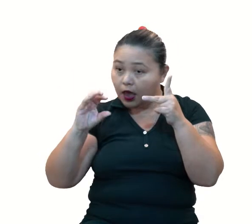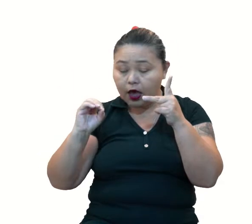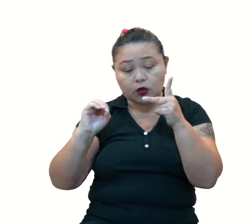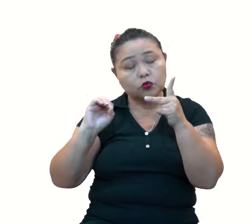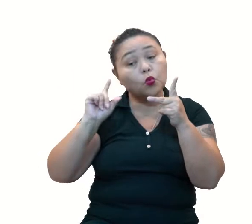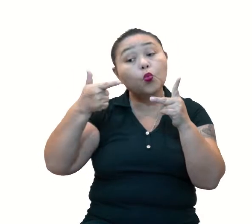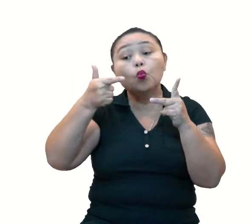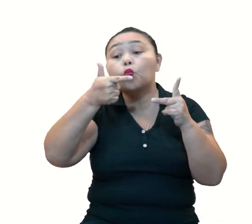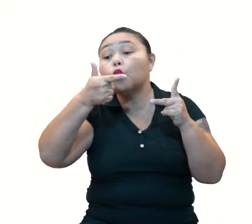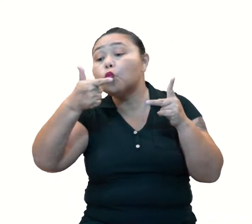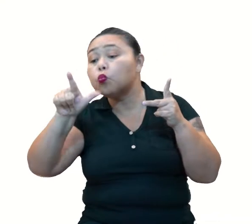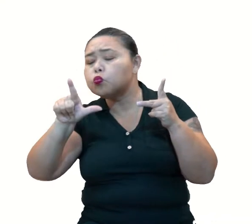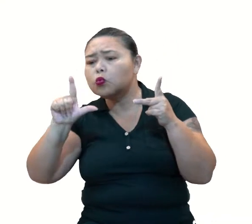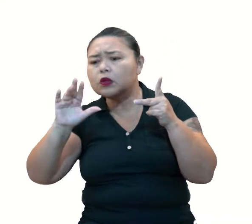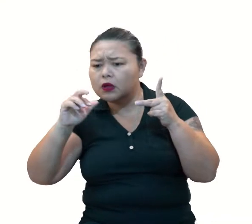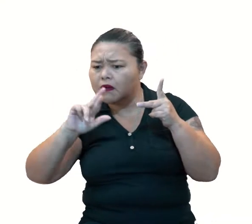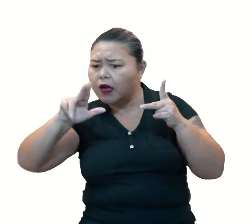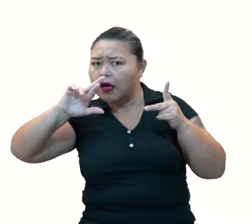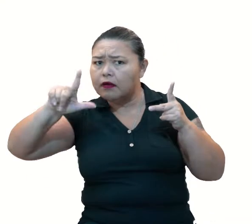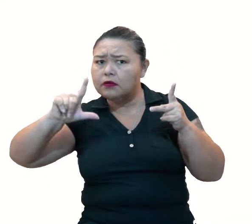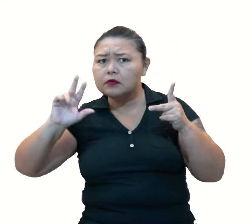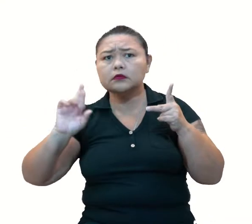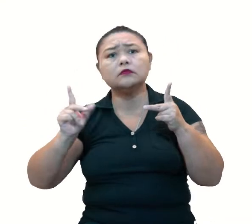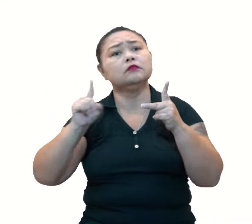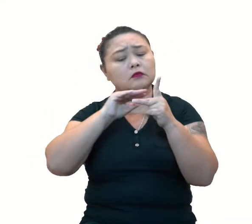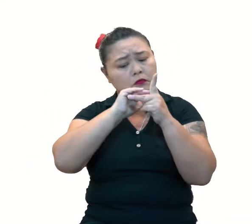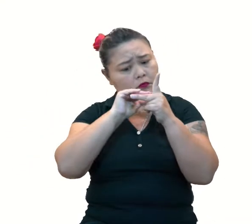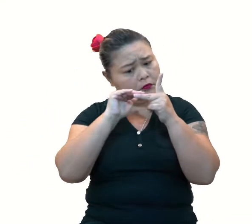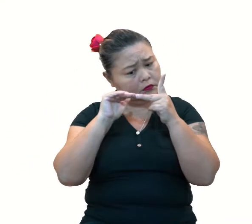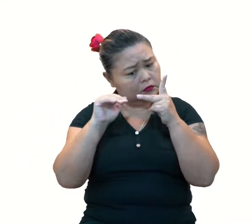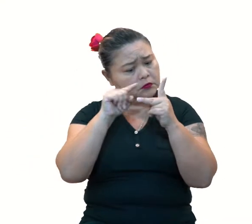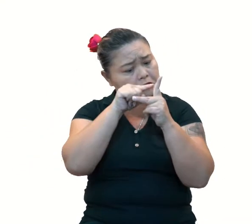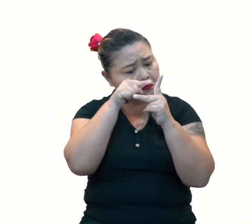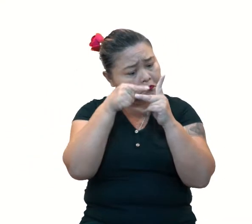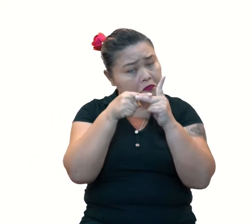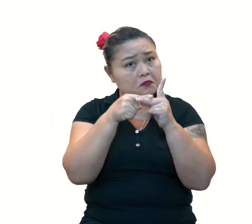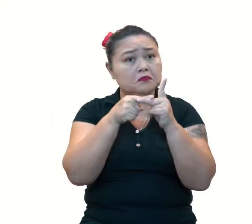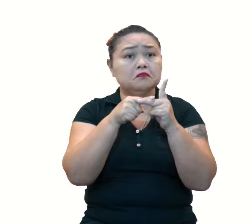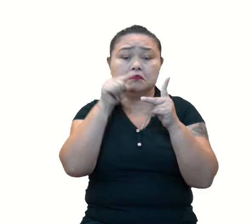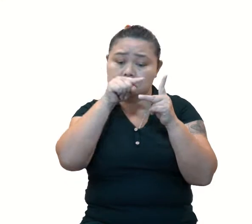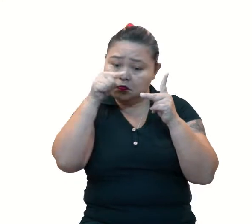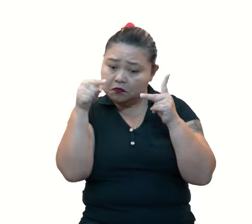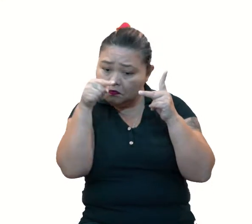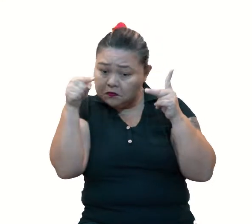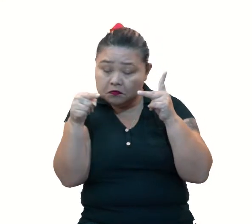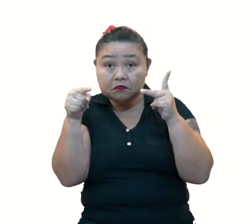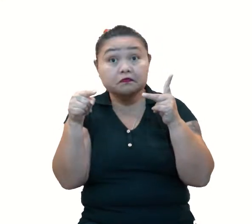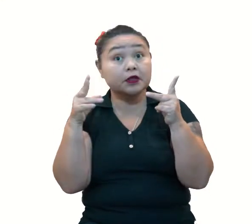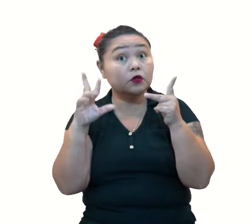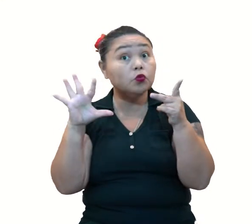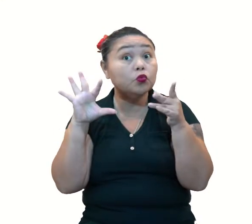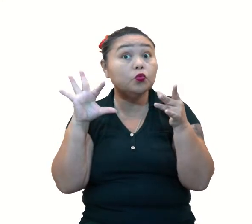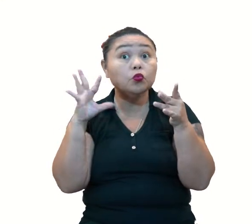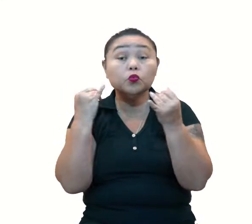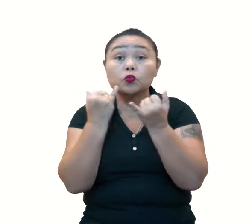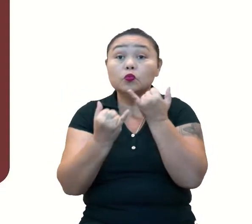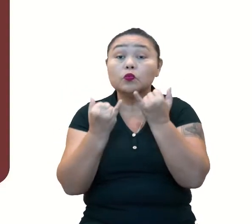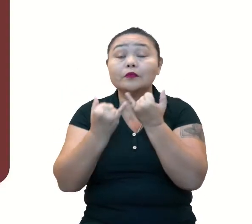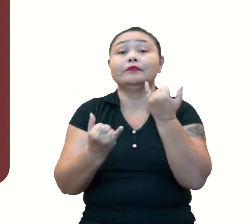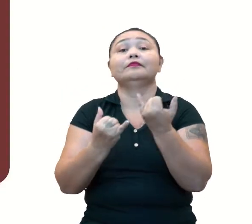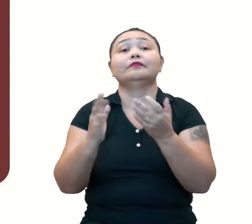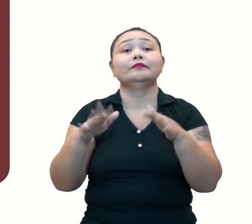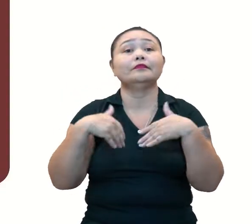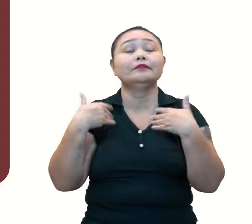tem como ter uma abertura diferente aqui. Isso. Né? E não tem Fica como. os 3 ângulos Fica amarrado, né? Fica amarrado, entendeu? E